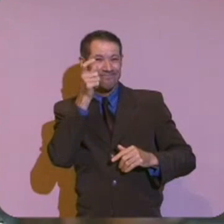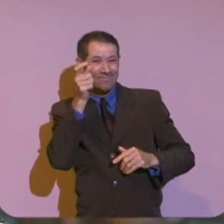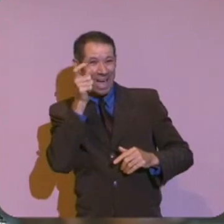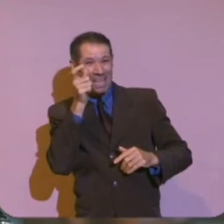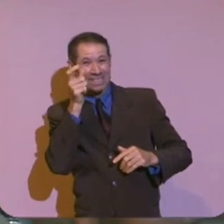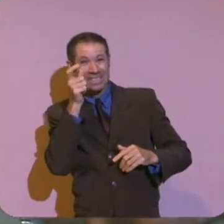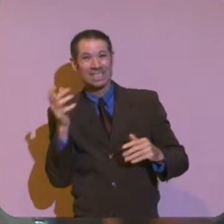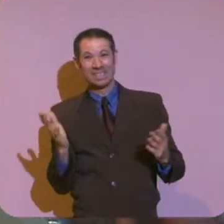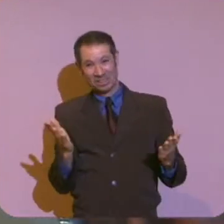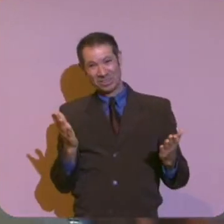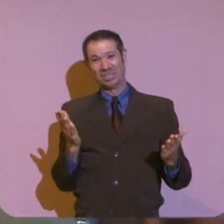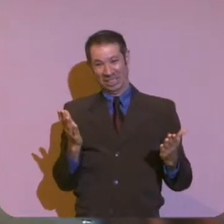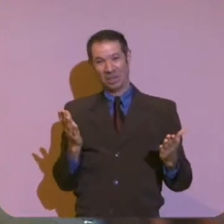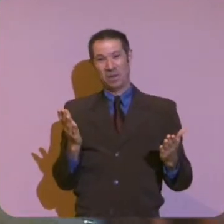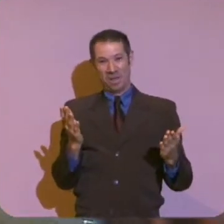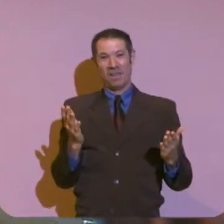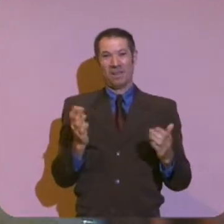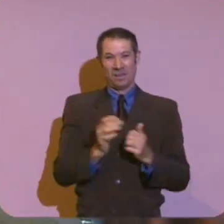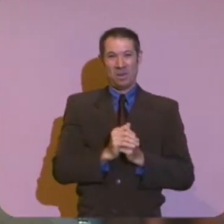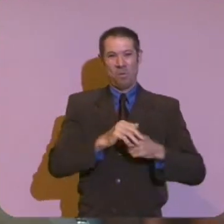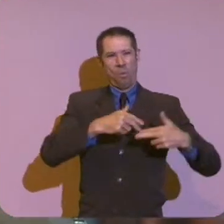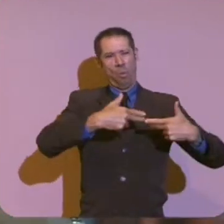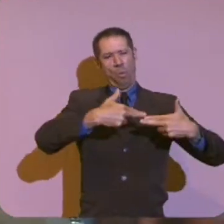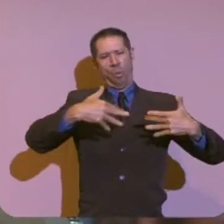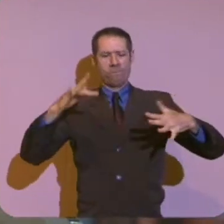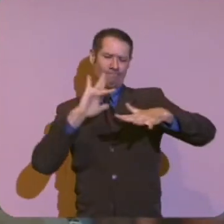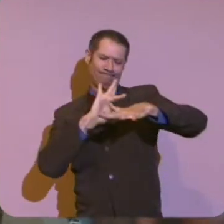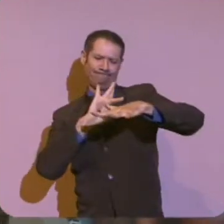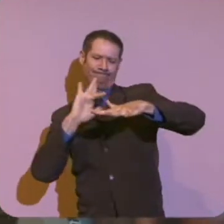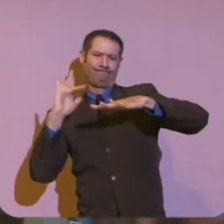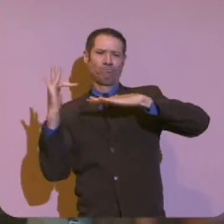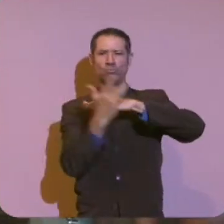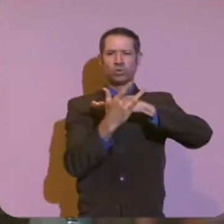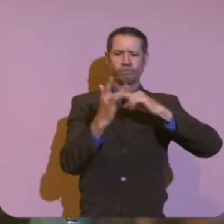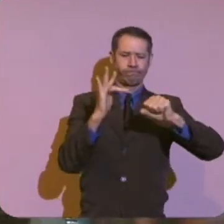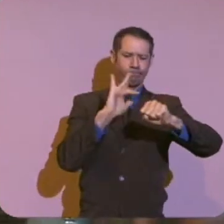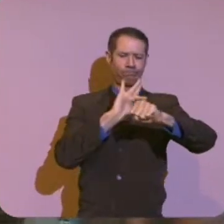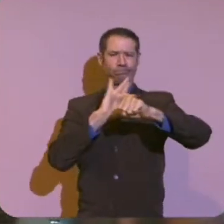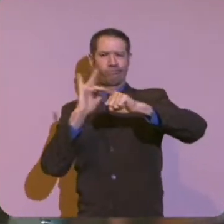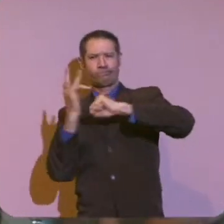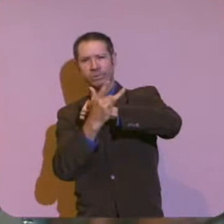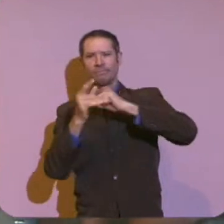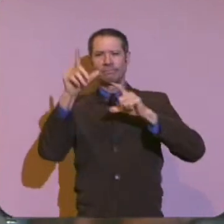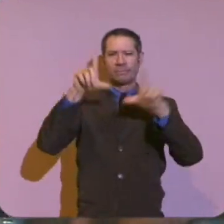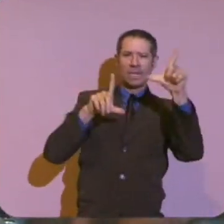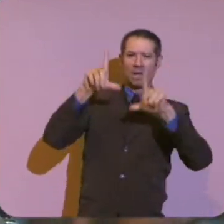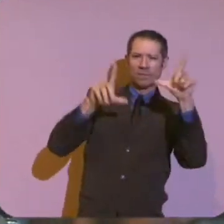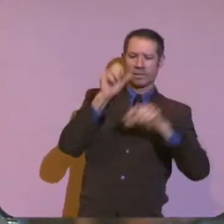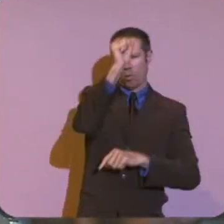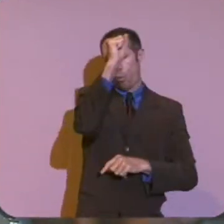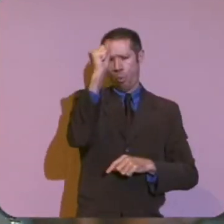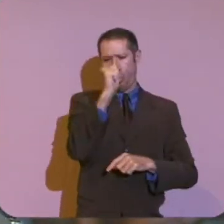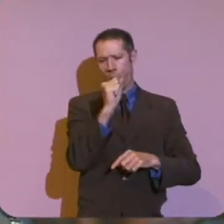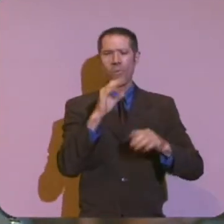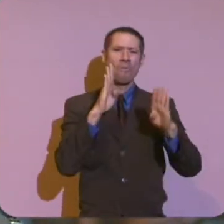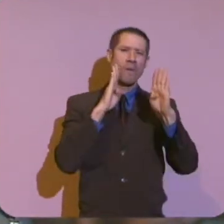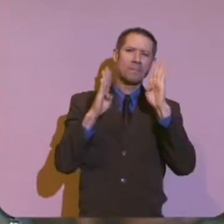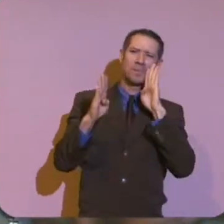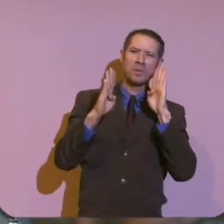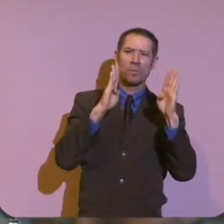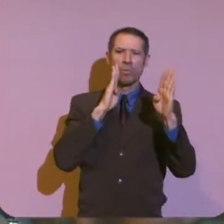assistindo isso pelos vários canais que a igreja está transmitindo, televisão,